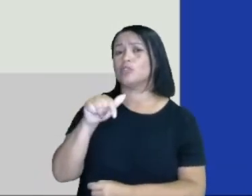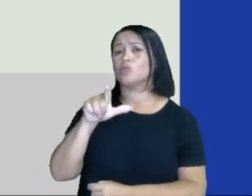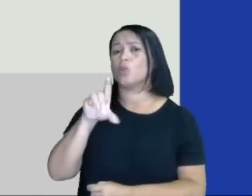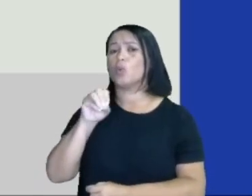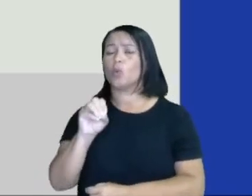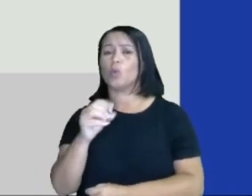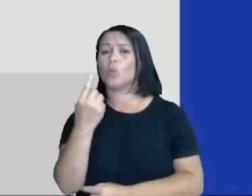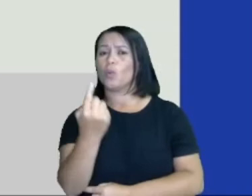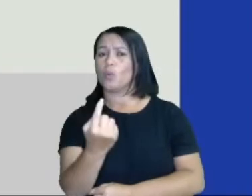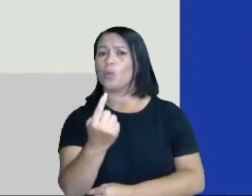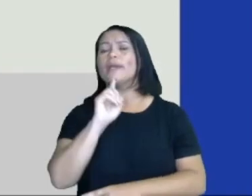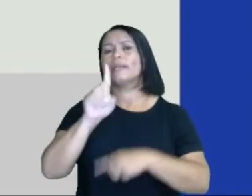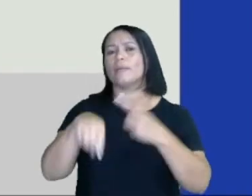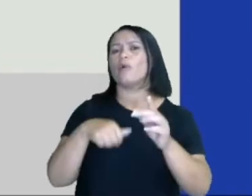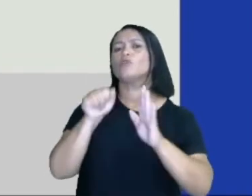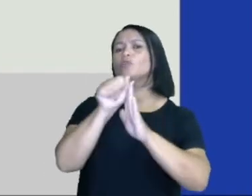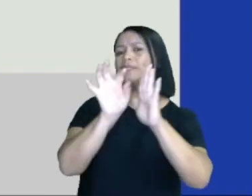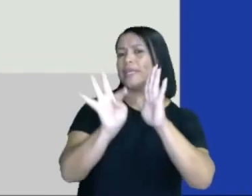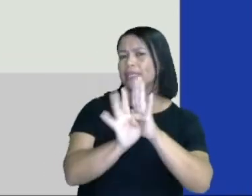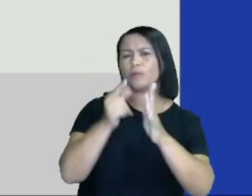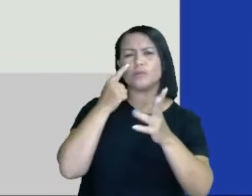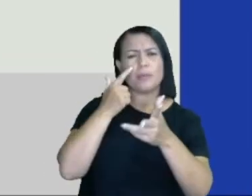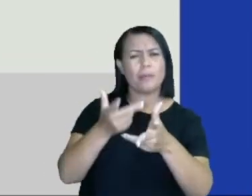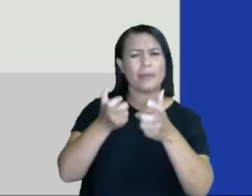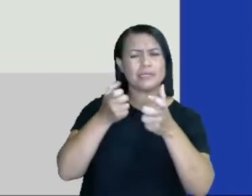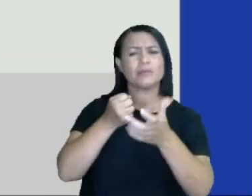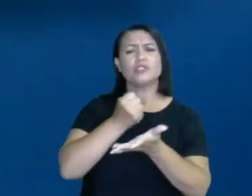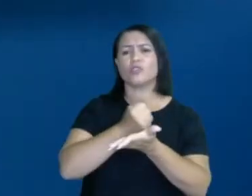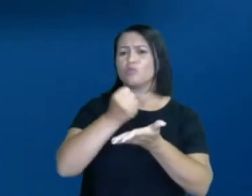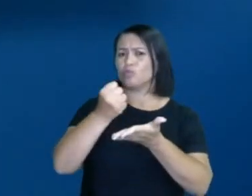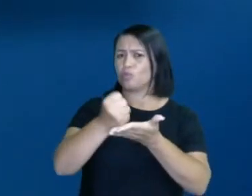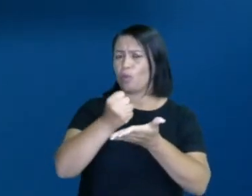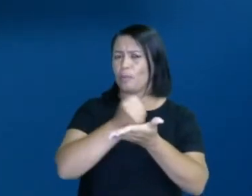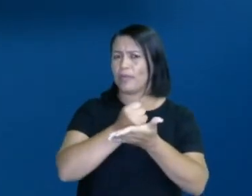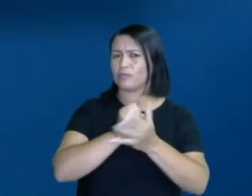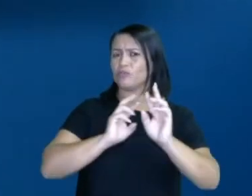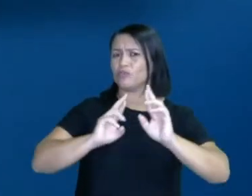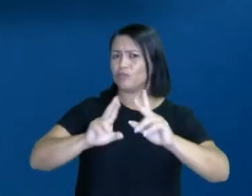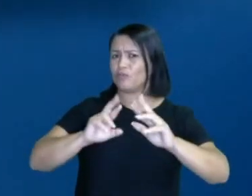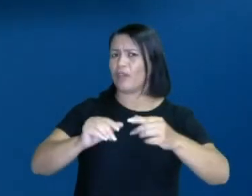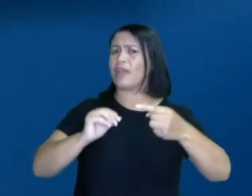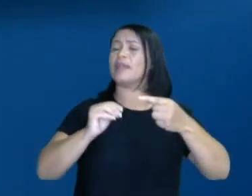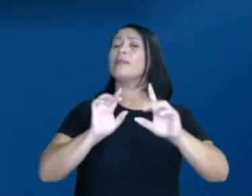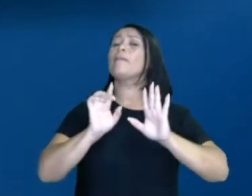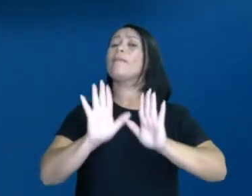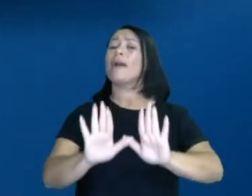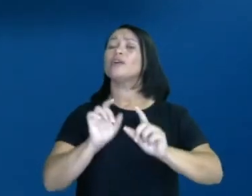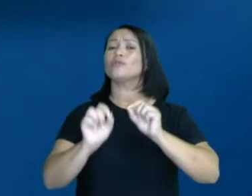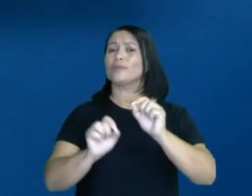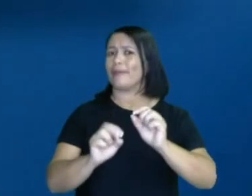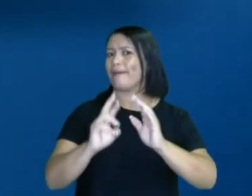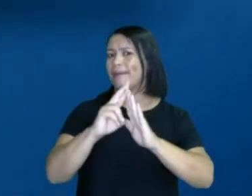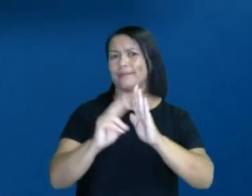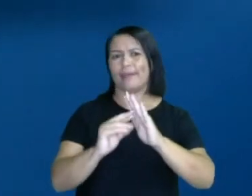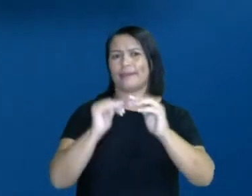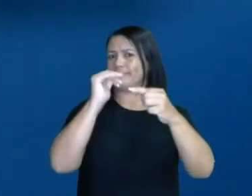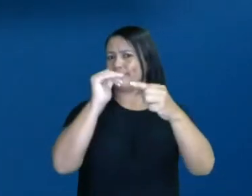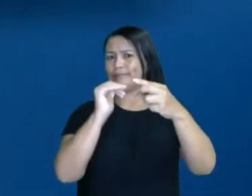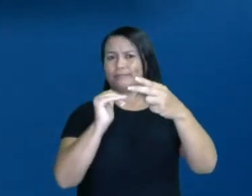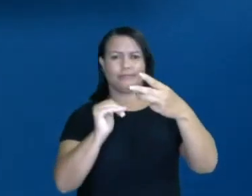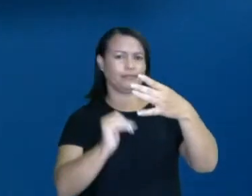logo em seguida, artigos. Percebam que são documentos diferentes, tá? Mas tem a mesma